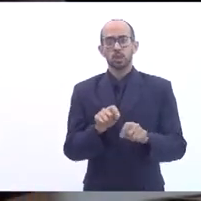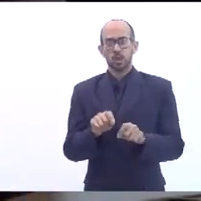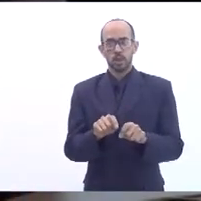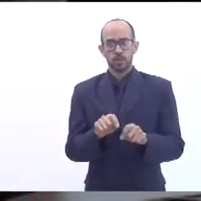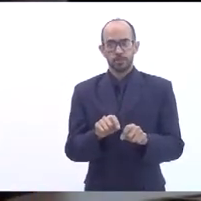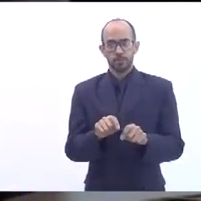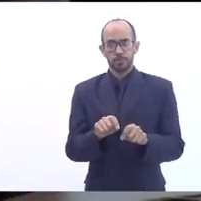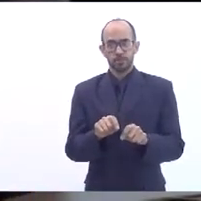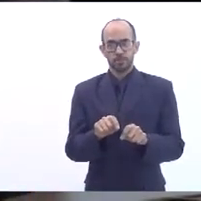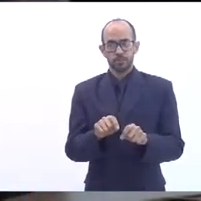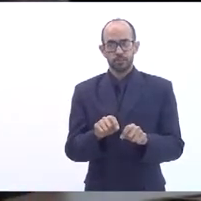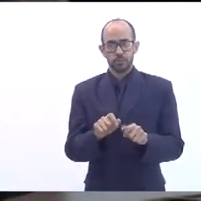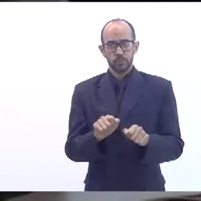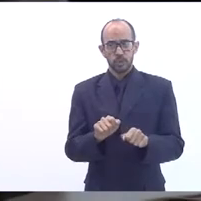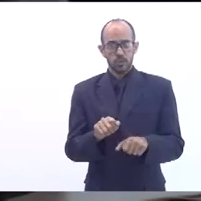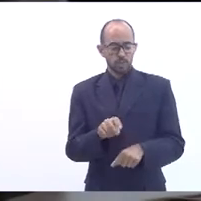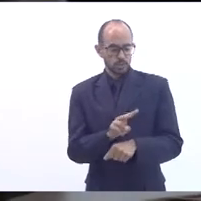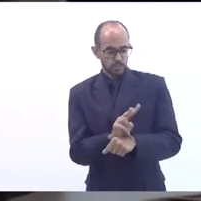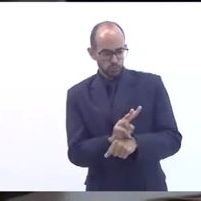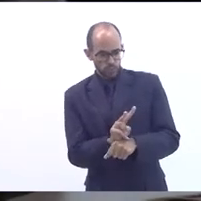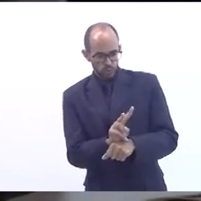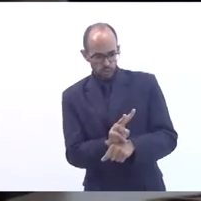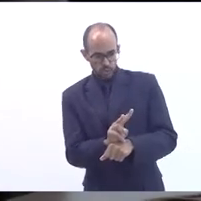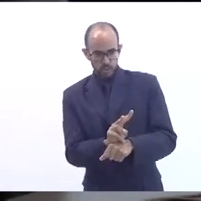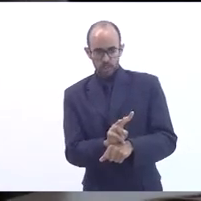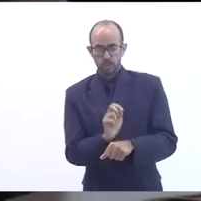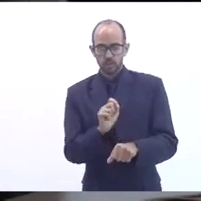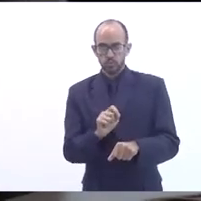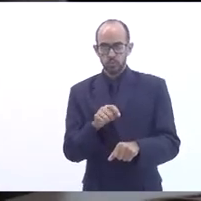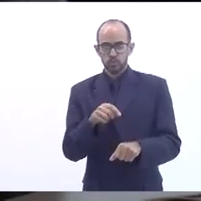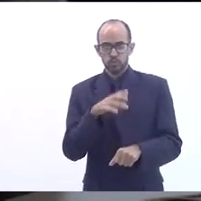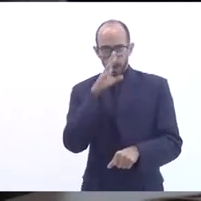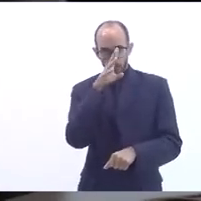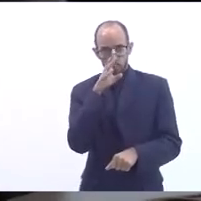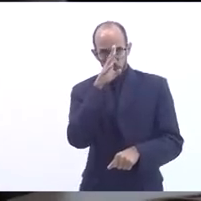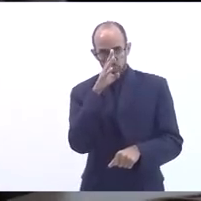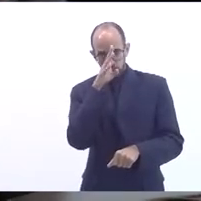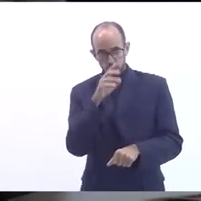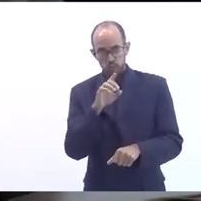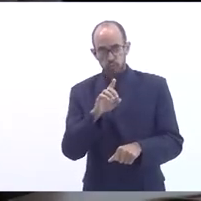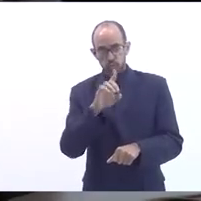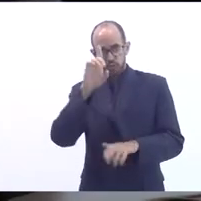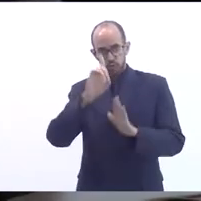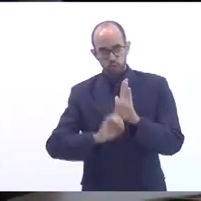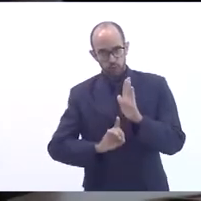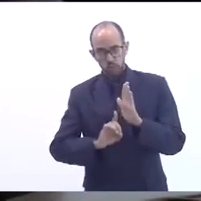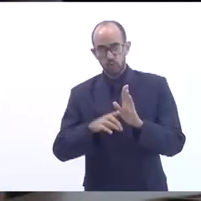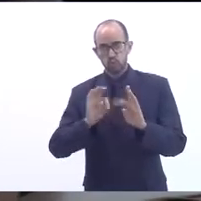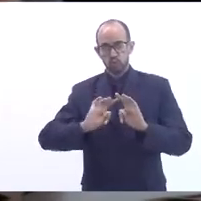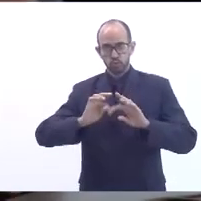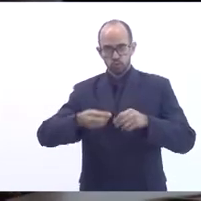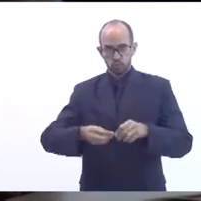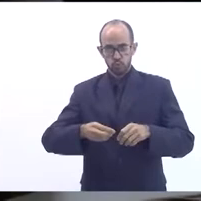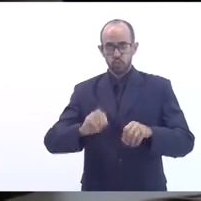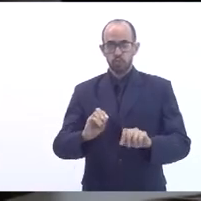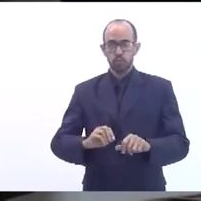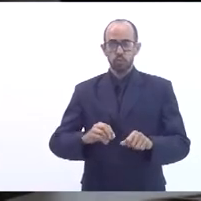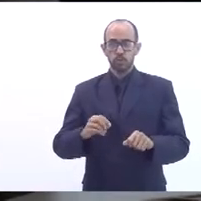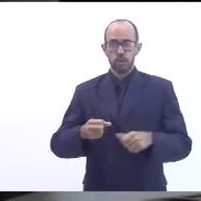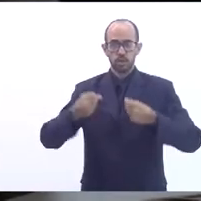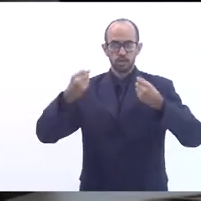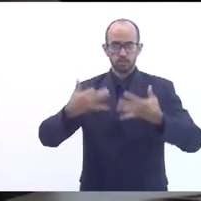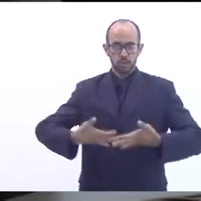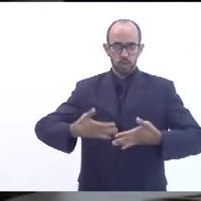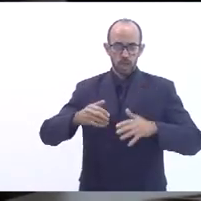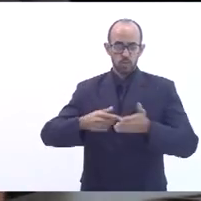além de fazer essa vigilância sobre a questão de abusos de direitos né de tudo aquilo que tá ele é um carro lá dentro do